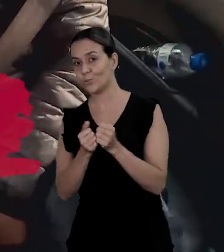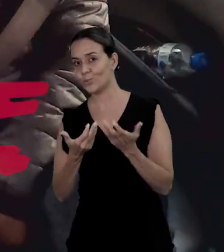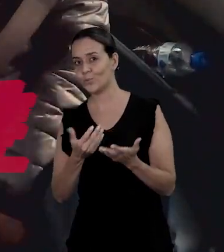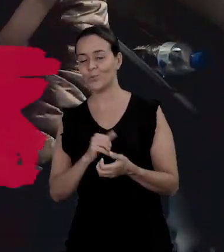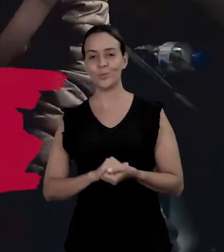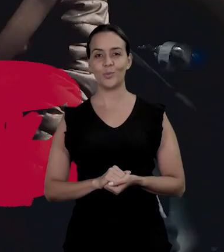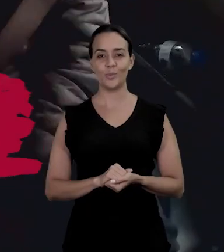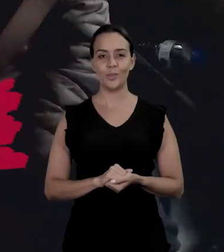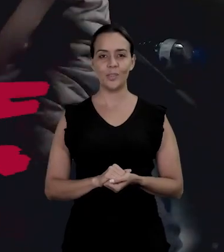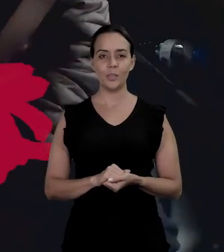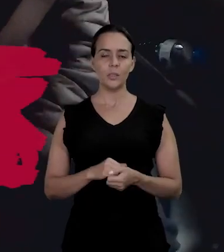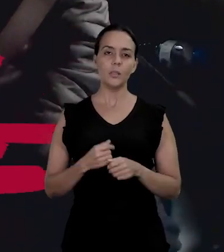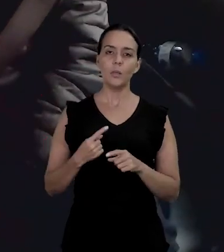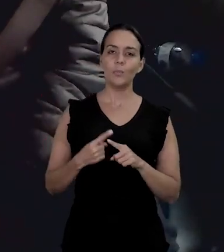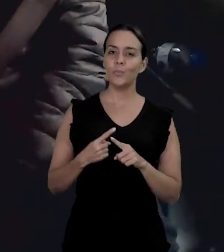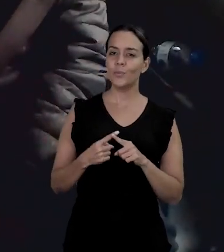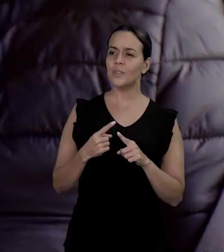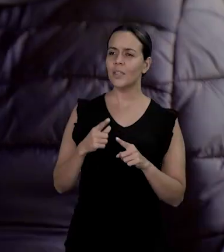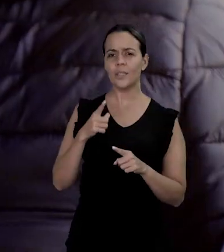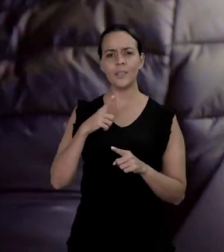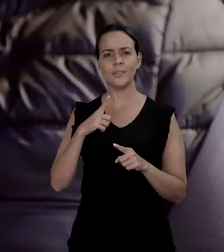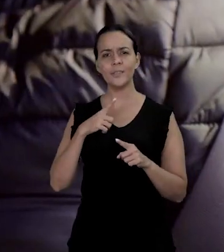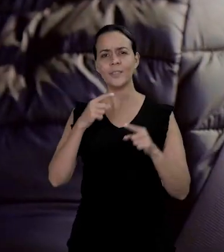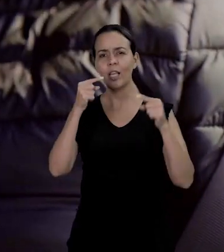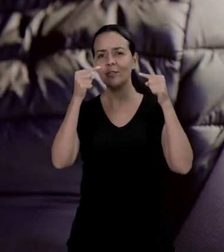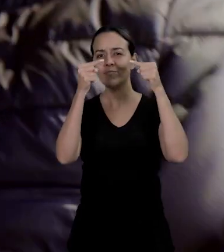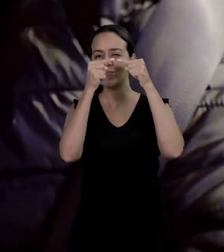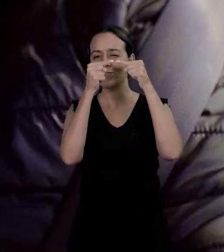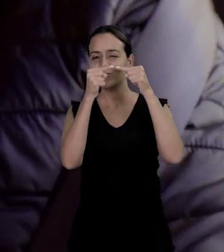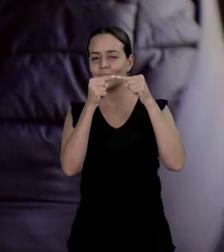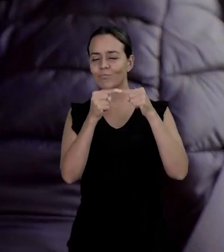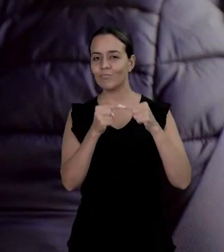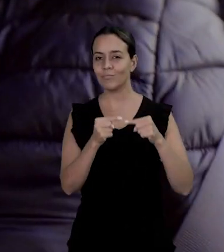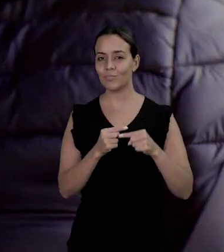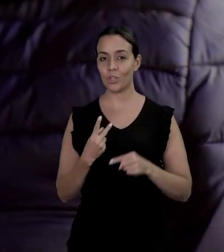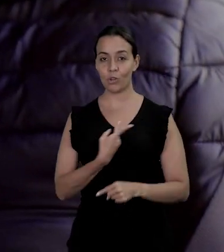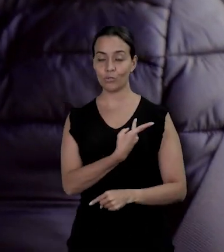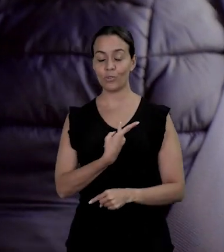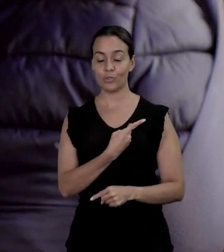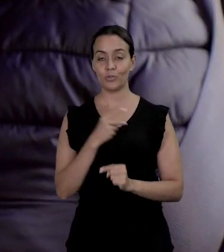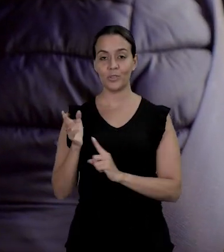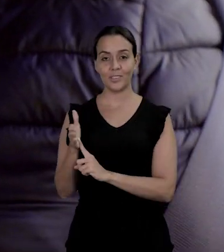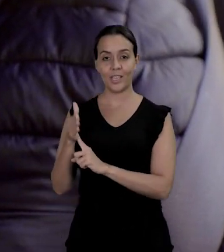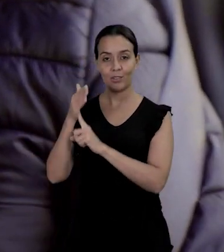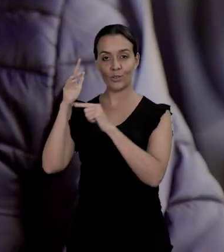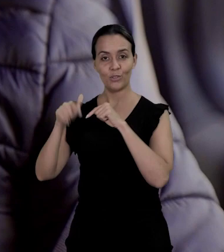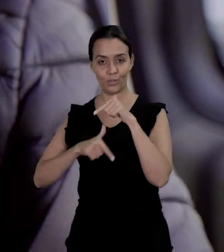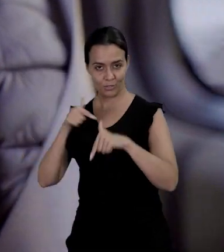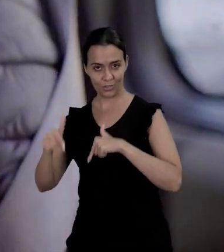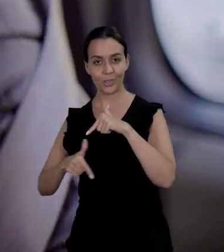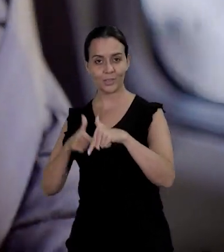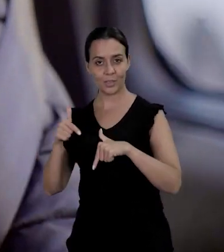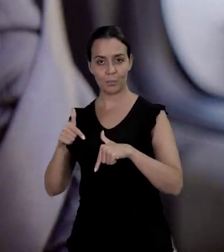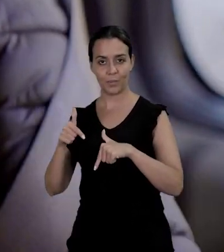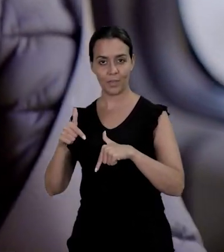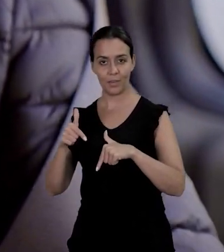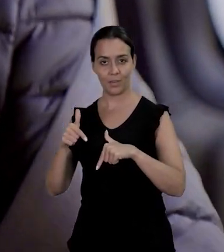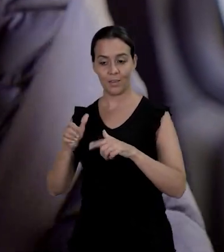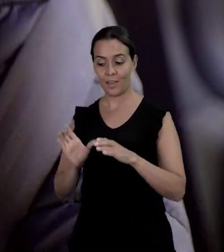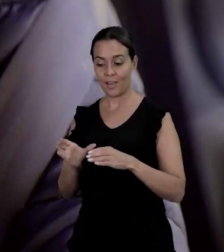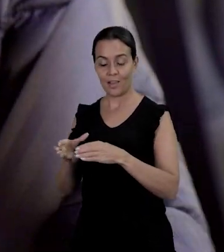tecnologia e cada um dentro de uma área, mas buscando uma compreensão, né? Eu mais